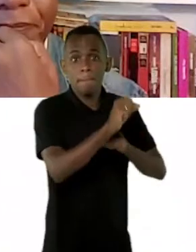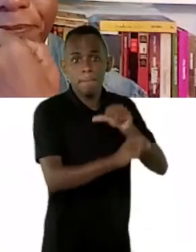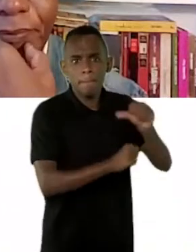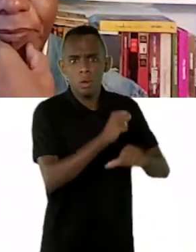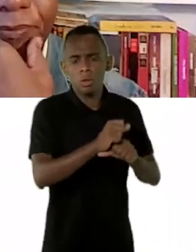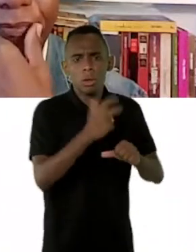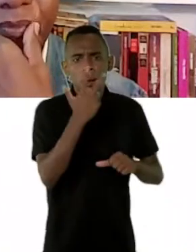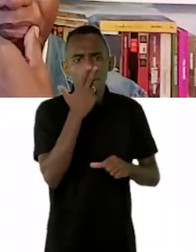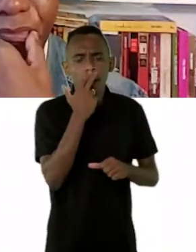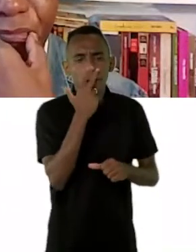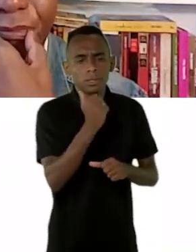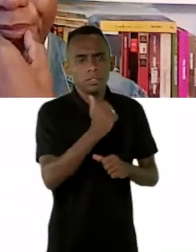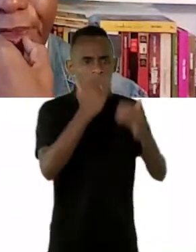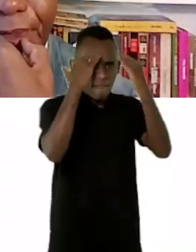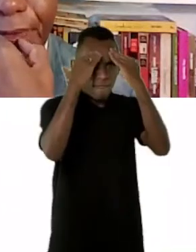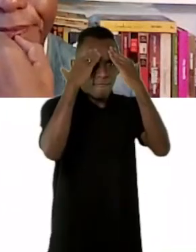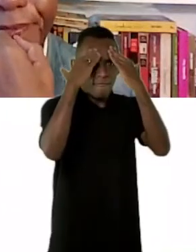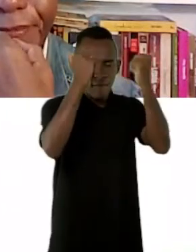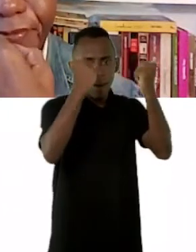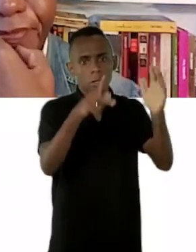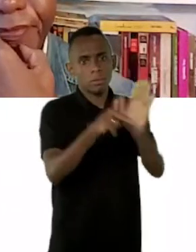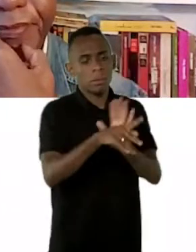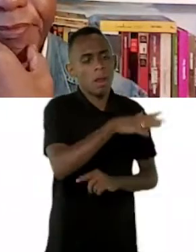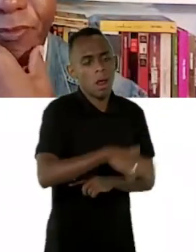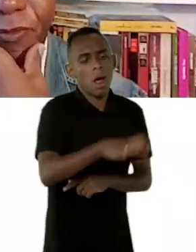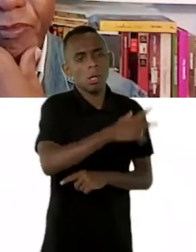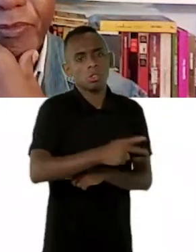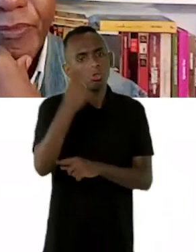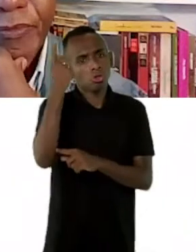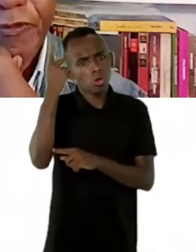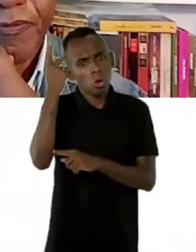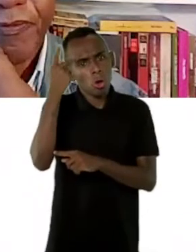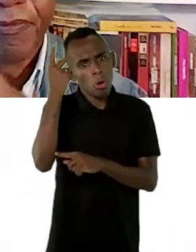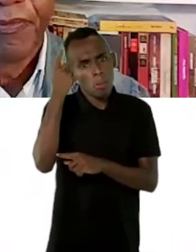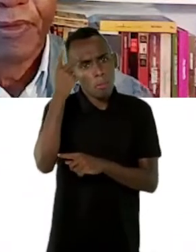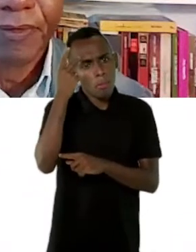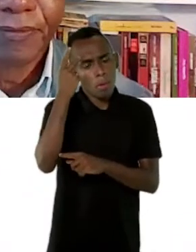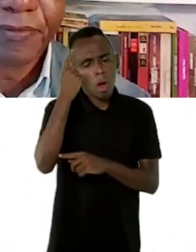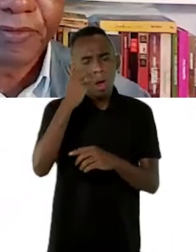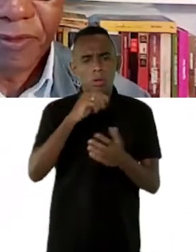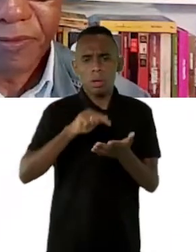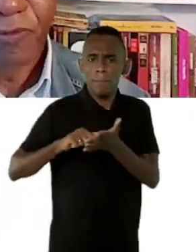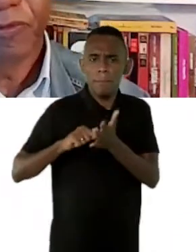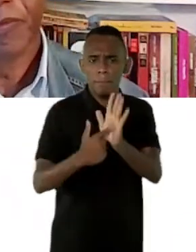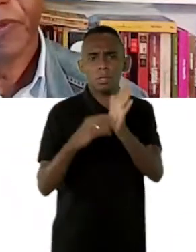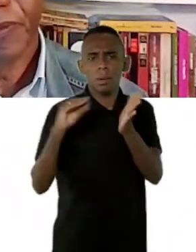estrela da sociedade paulista ali, no auge da publicação, né? Ela